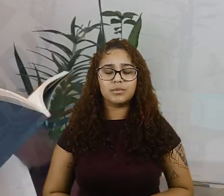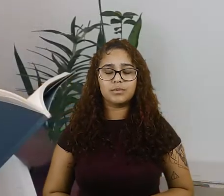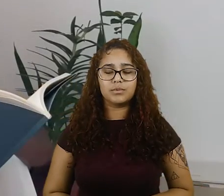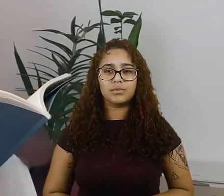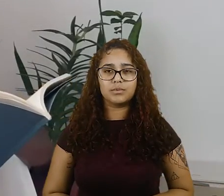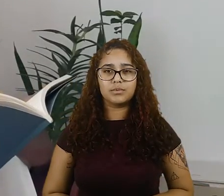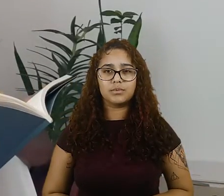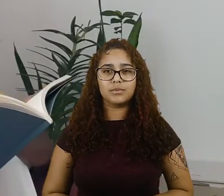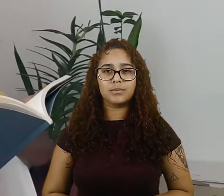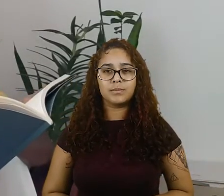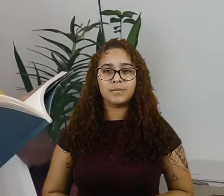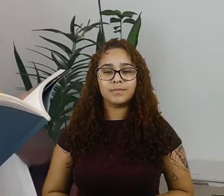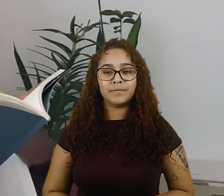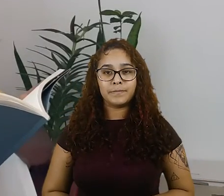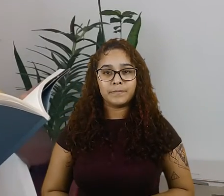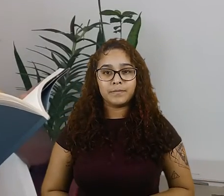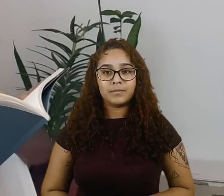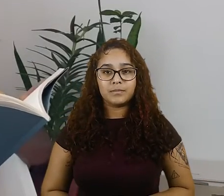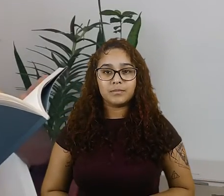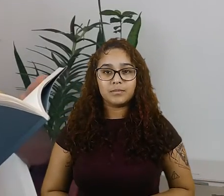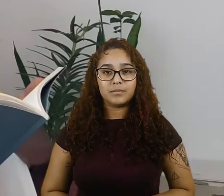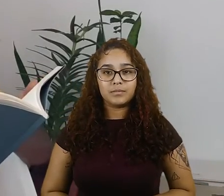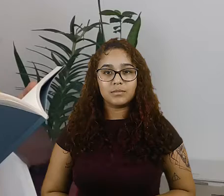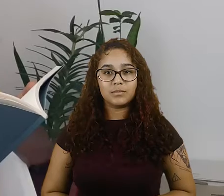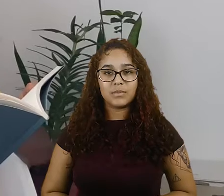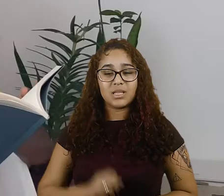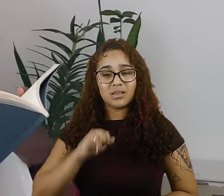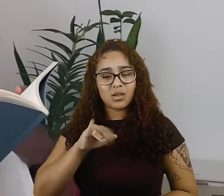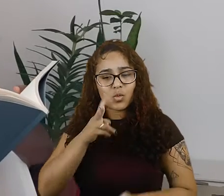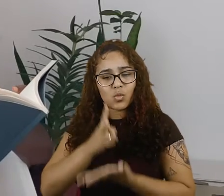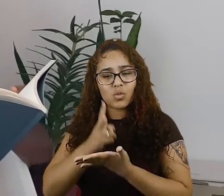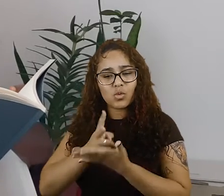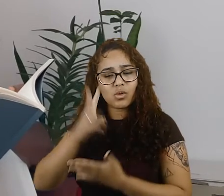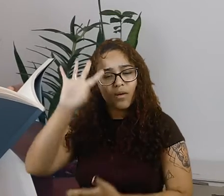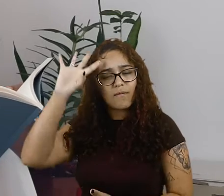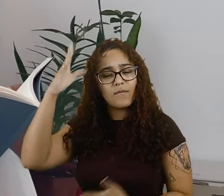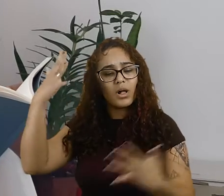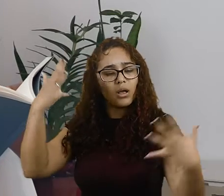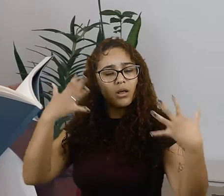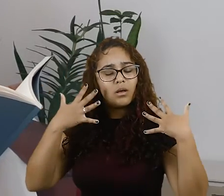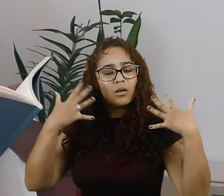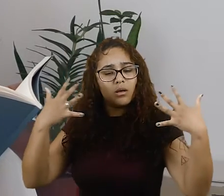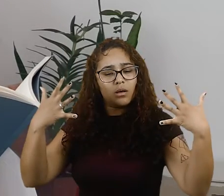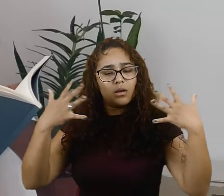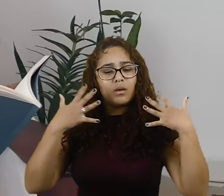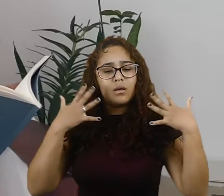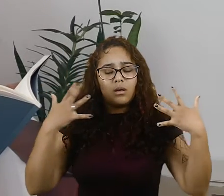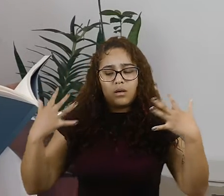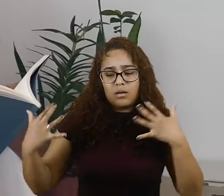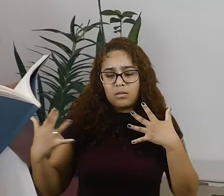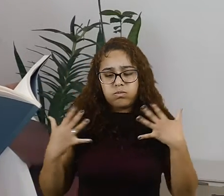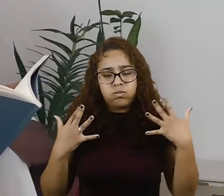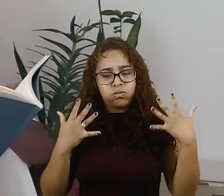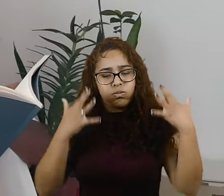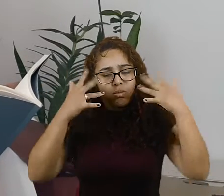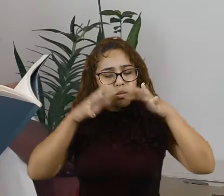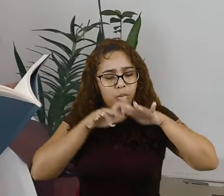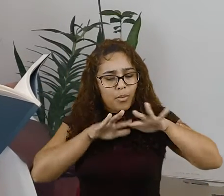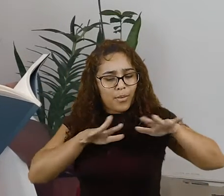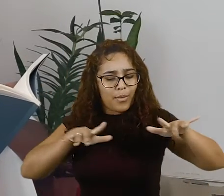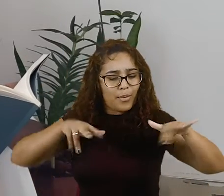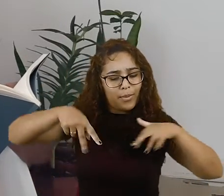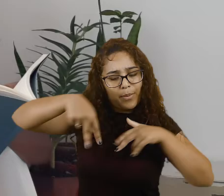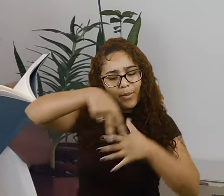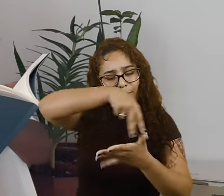De Lívia Natália, Sobre o Tempo. Se este vento persistir ainda alguns verões, e a